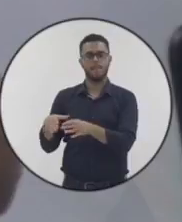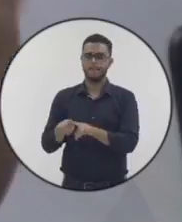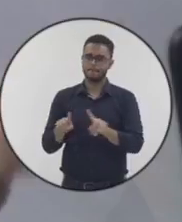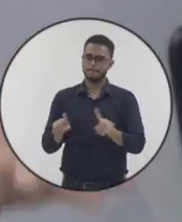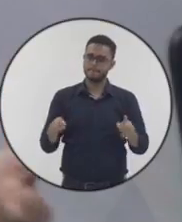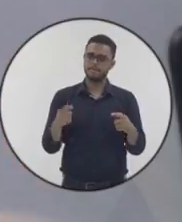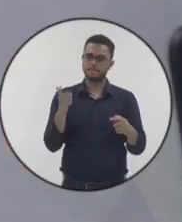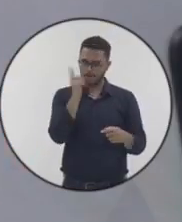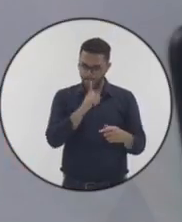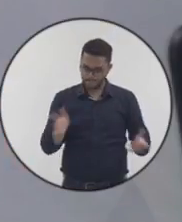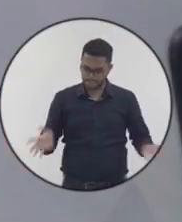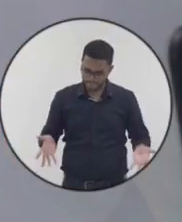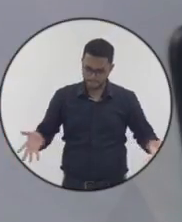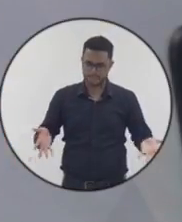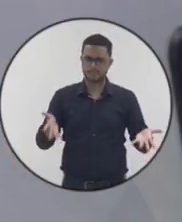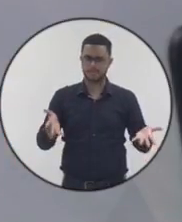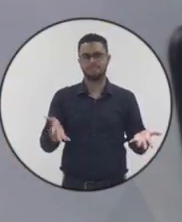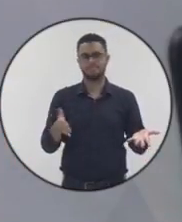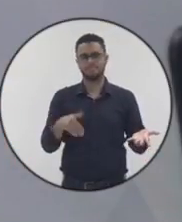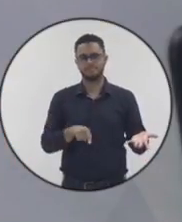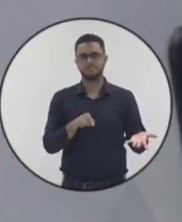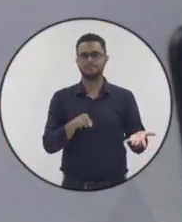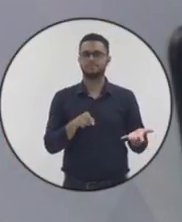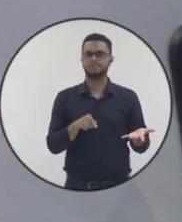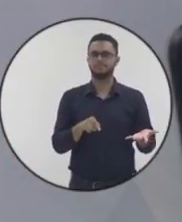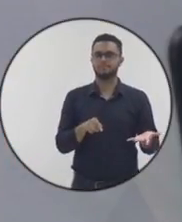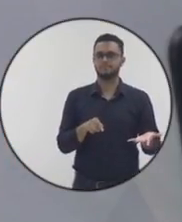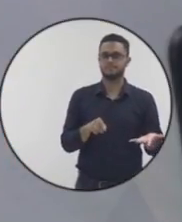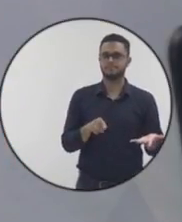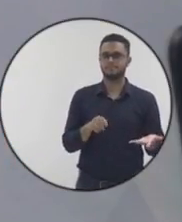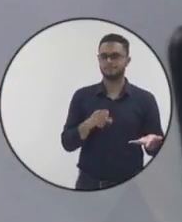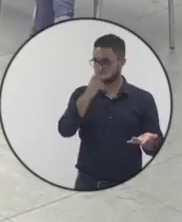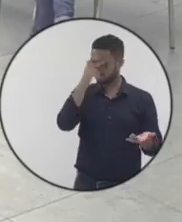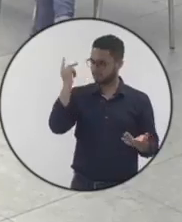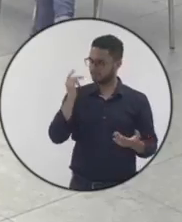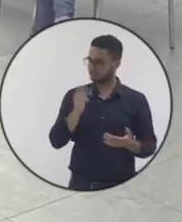de elaboração psíquica do sujeito, né? É isso. Obrigada.